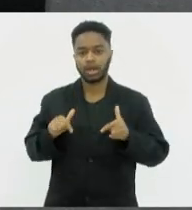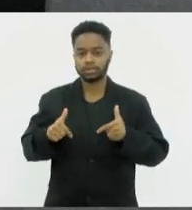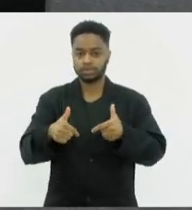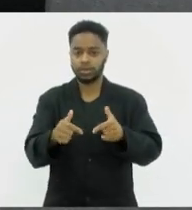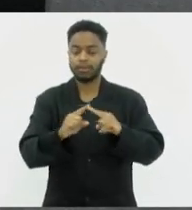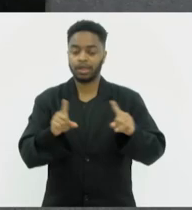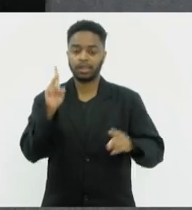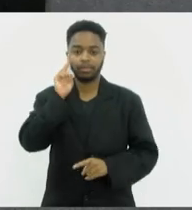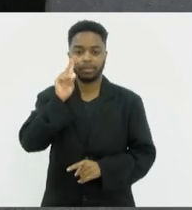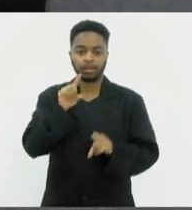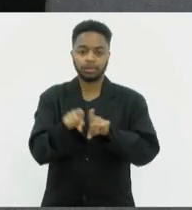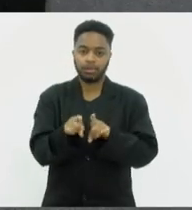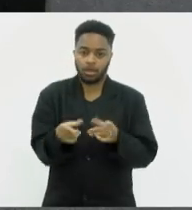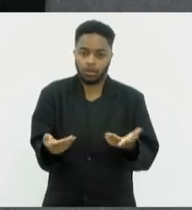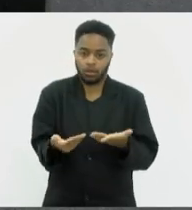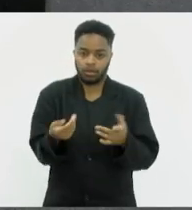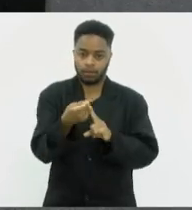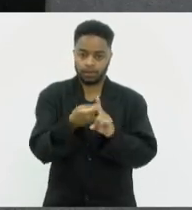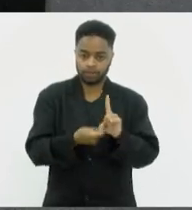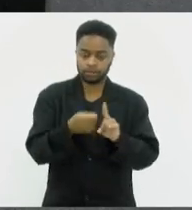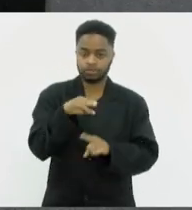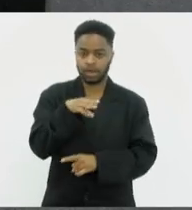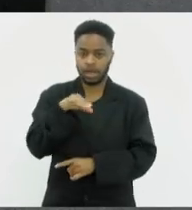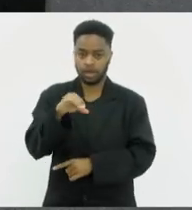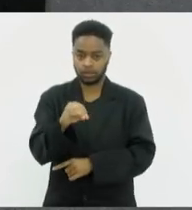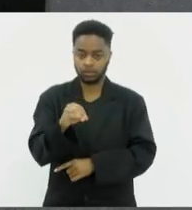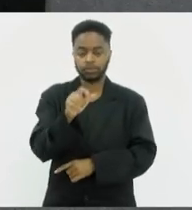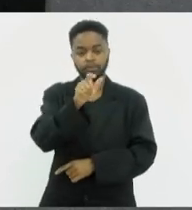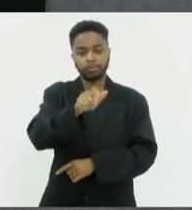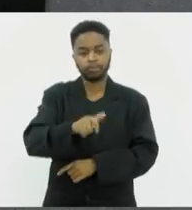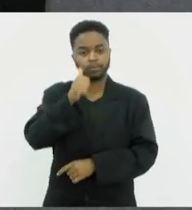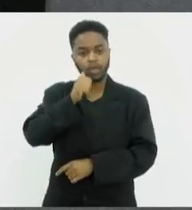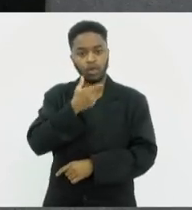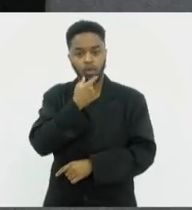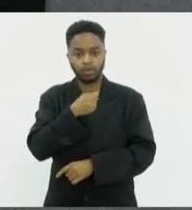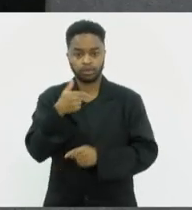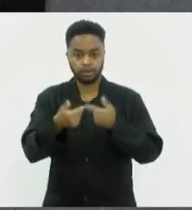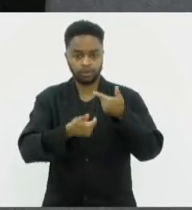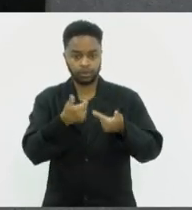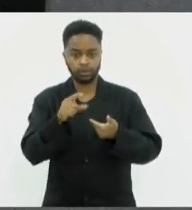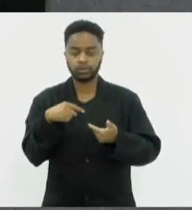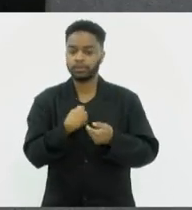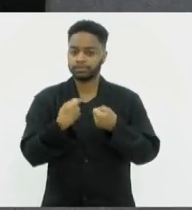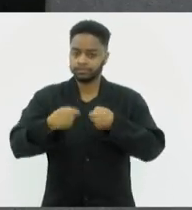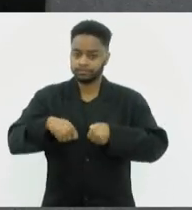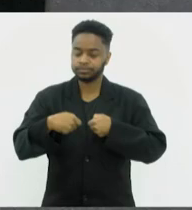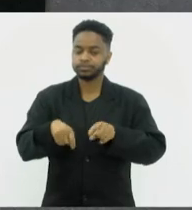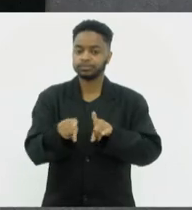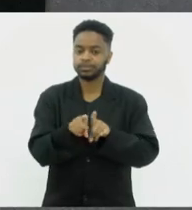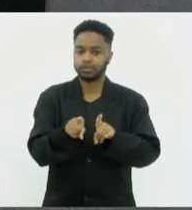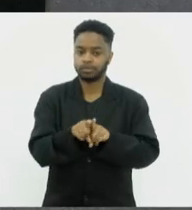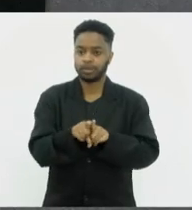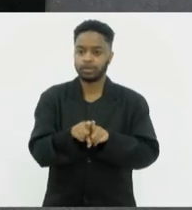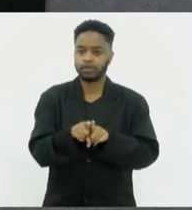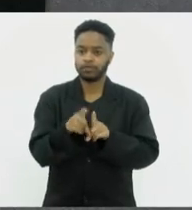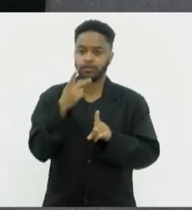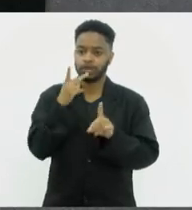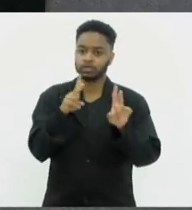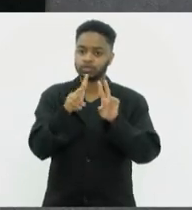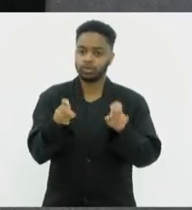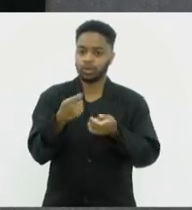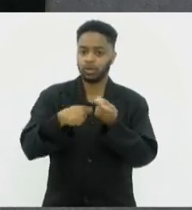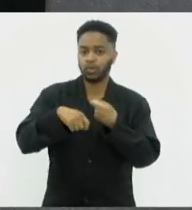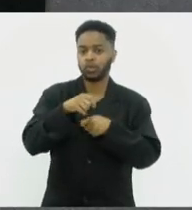nesse mês de maio, mês das trabalhadoras e dos trabalhadores, a gente precisa também pautar a economia do